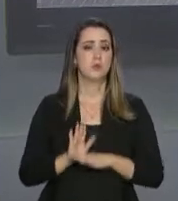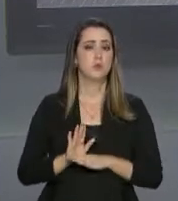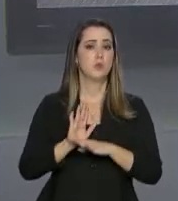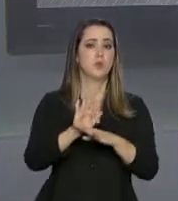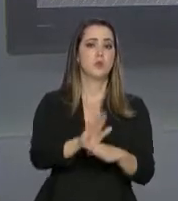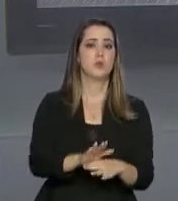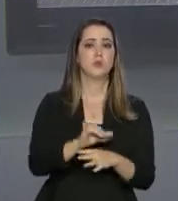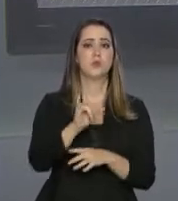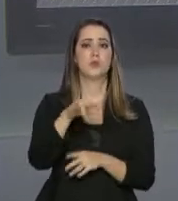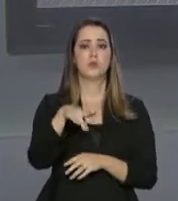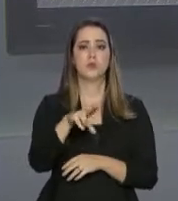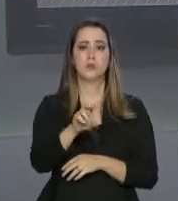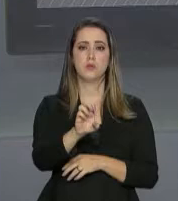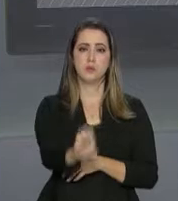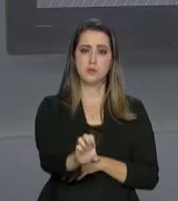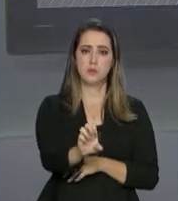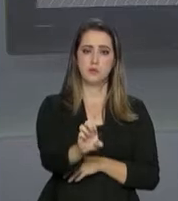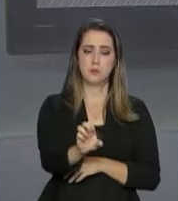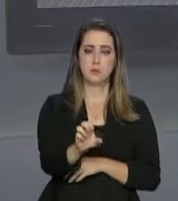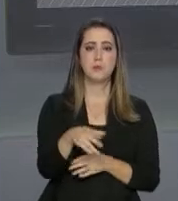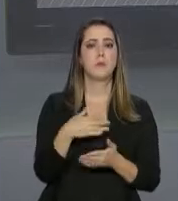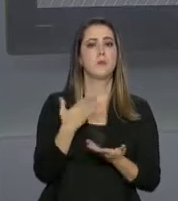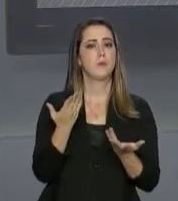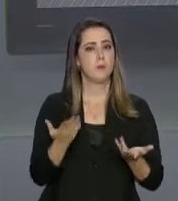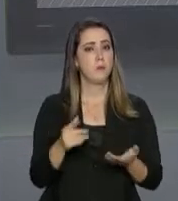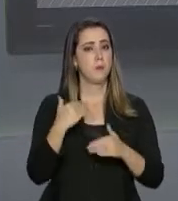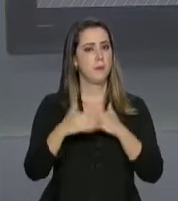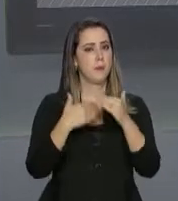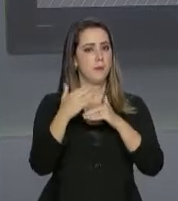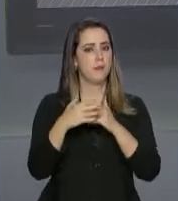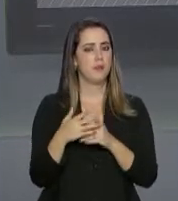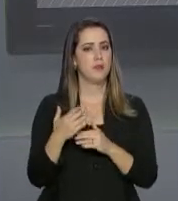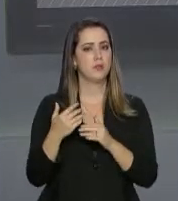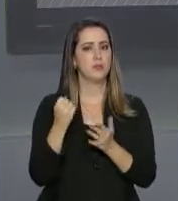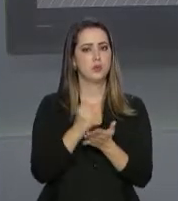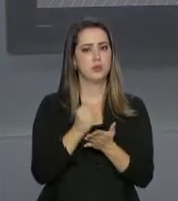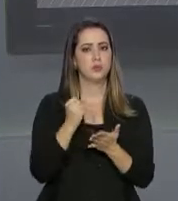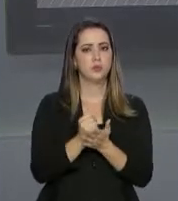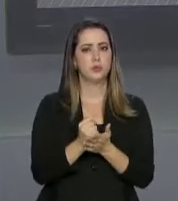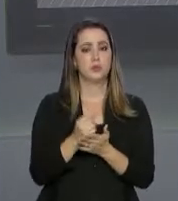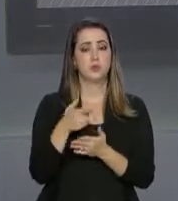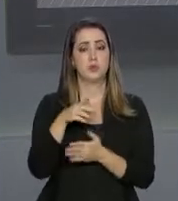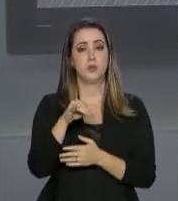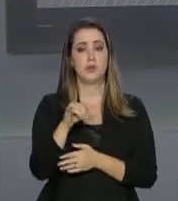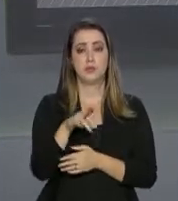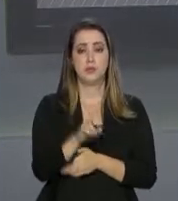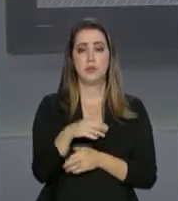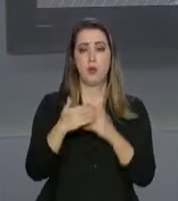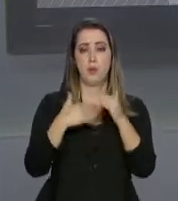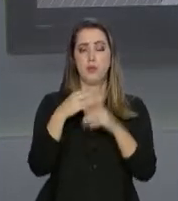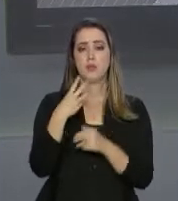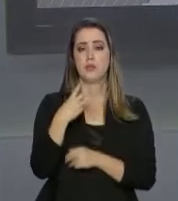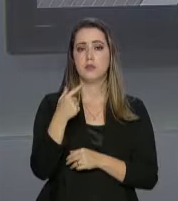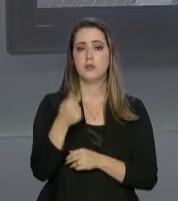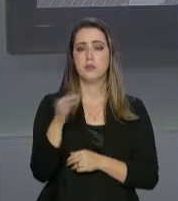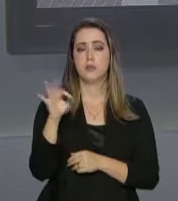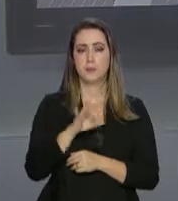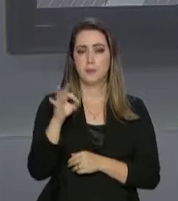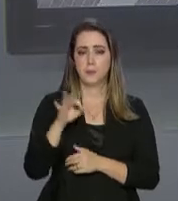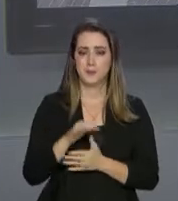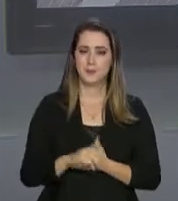de trabalho com a ajuda do sistema nacional de emprego no período as contratações feitas pelo sine aumentaram quase